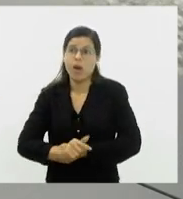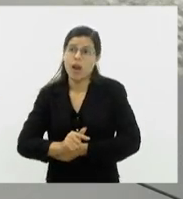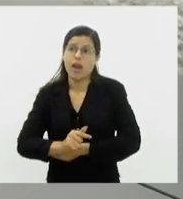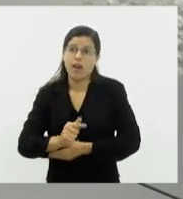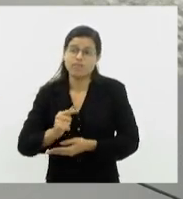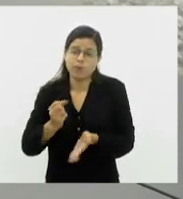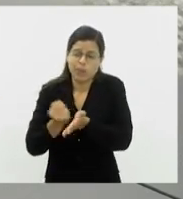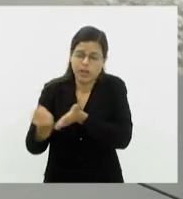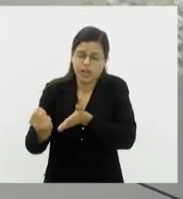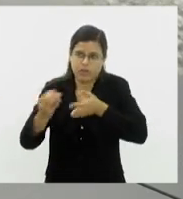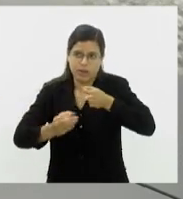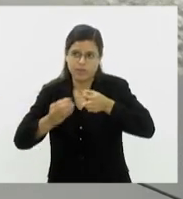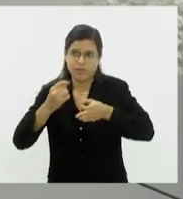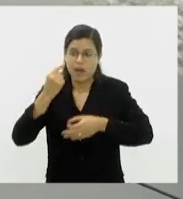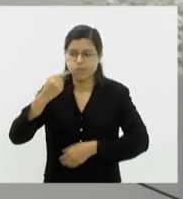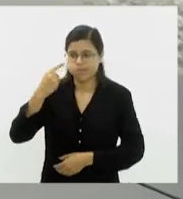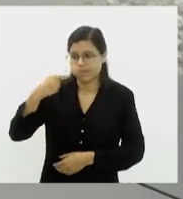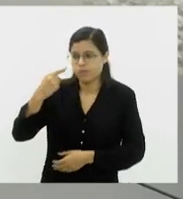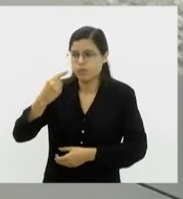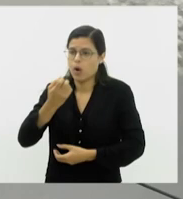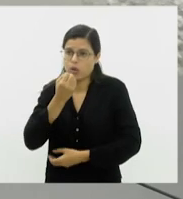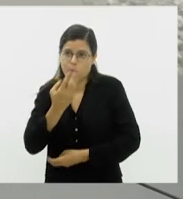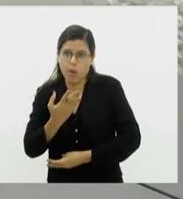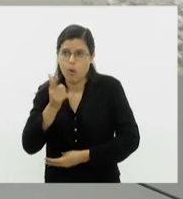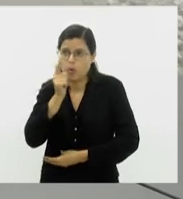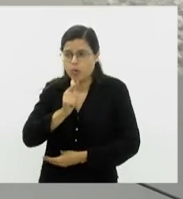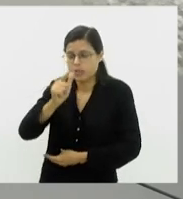muitas das vezes ele consegui se inocentar